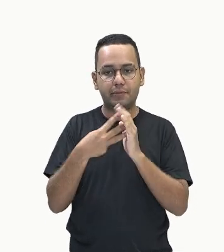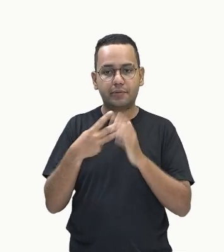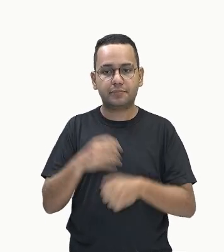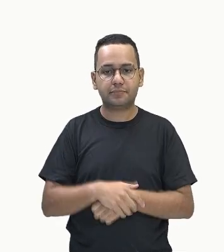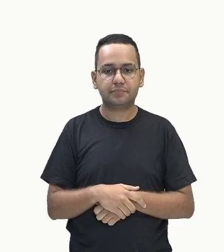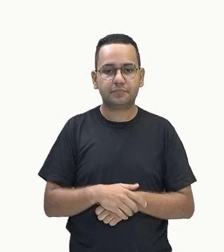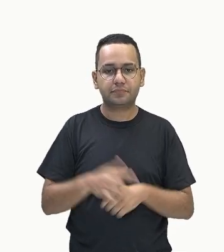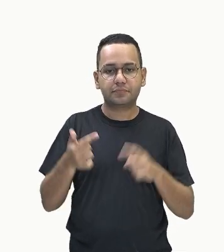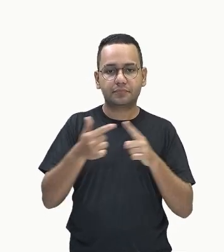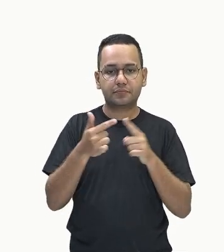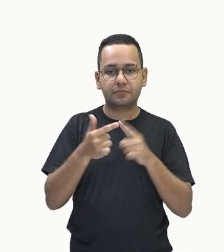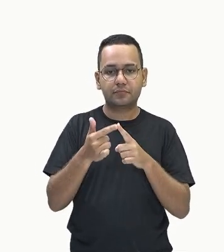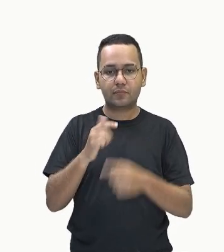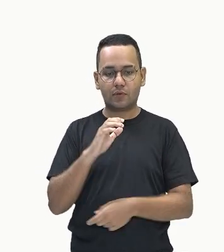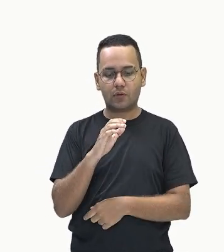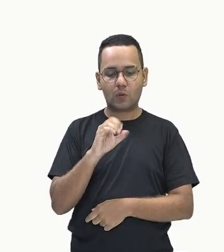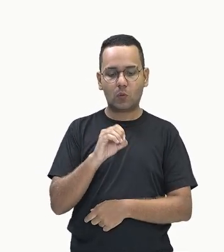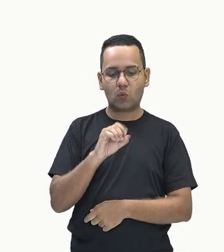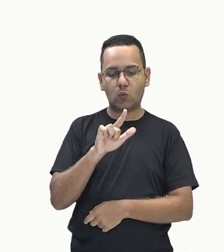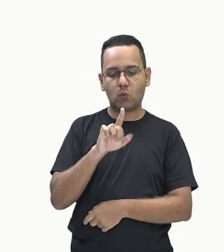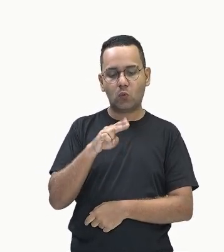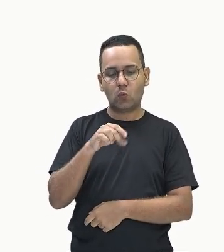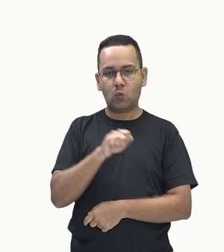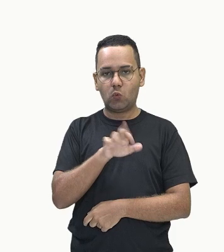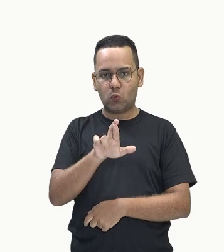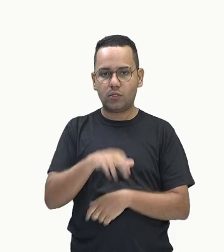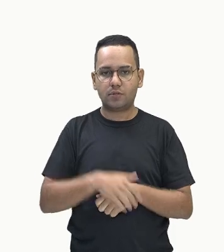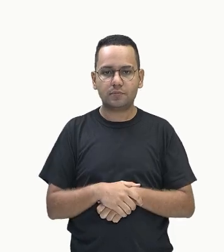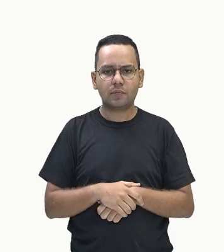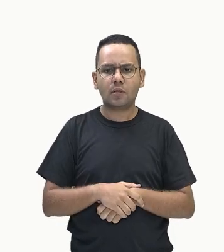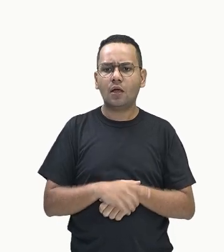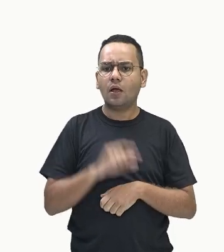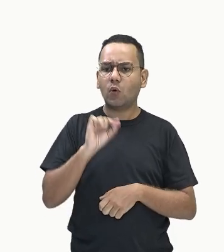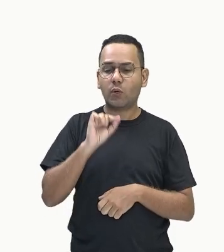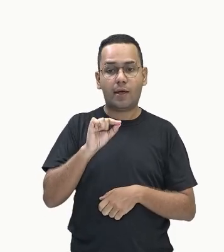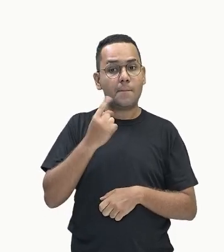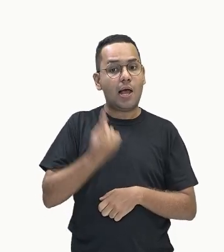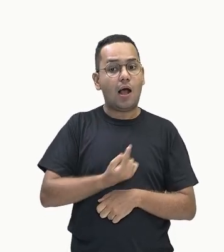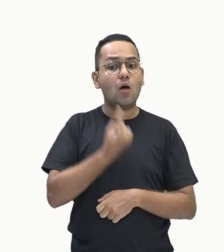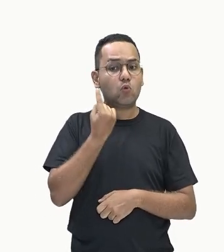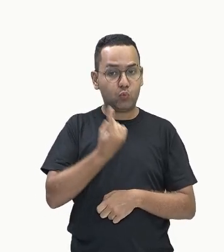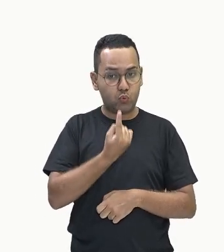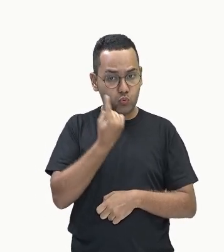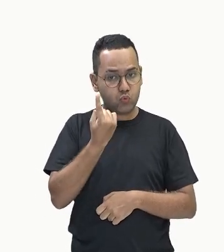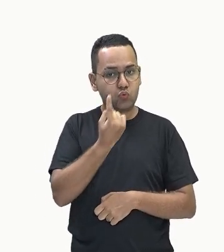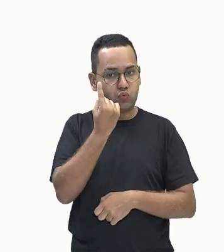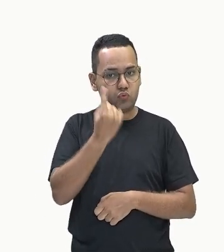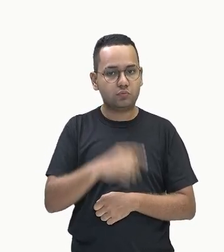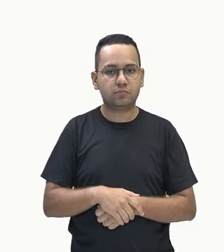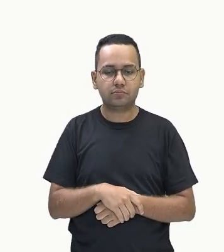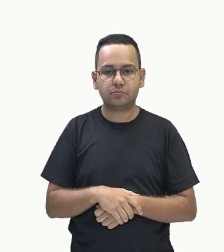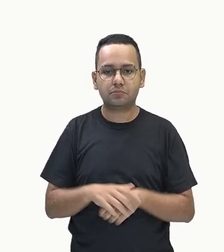temos agora o tipo colunar. Ele é bem mais alto do que o epitélio cúbico. As células ainda têm ali um formato,